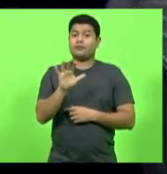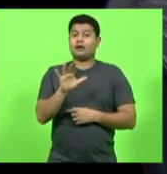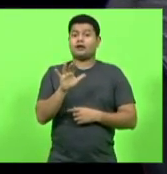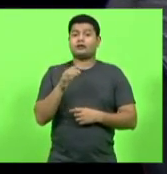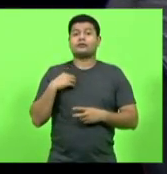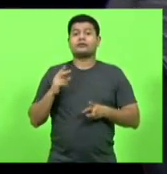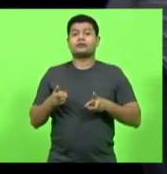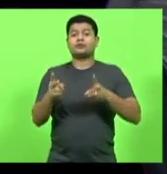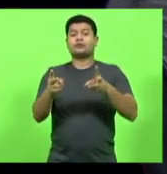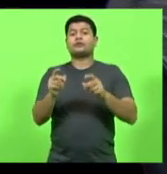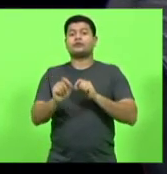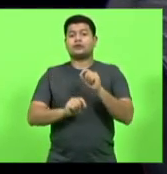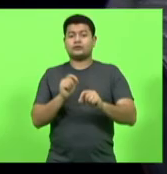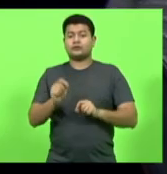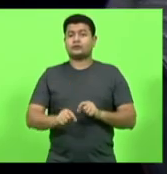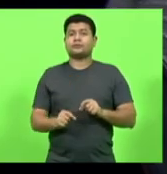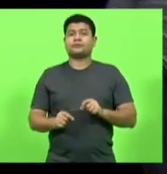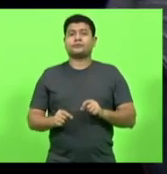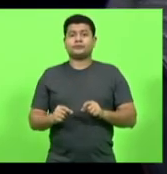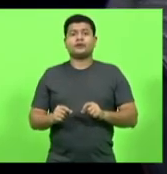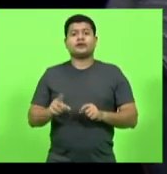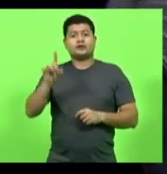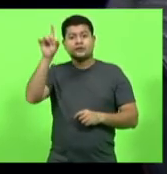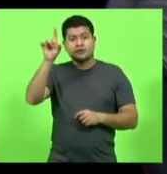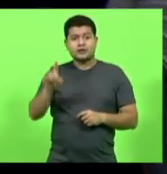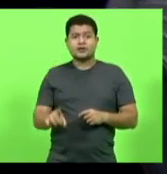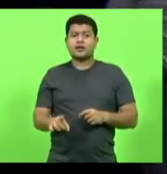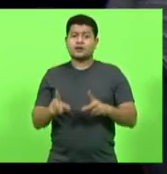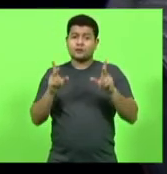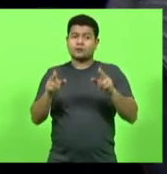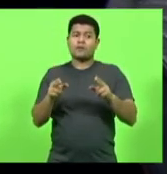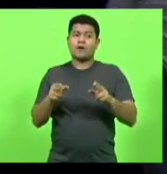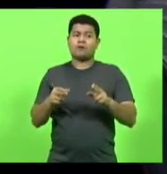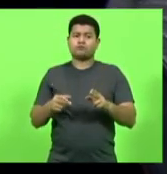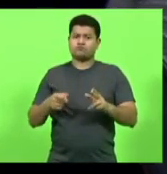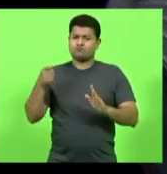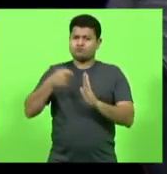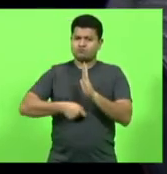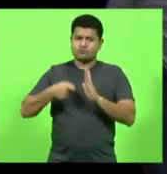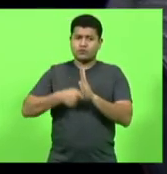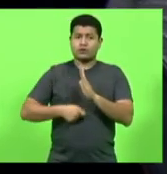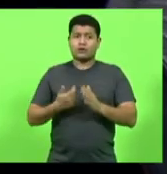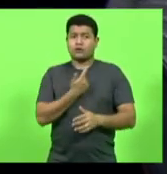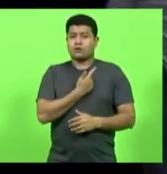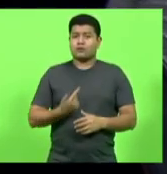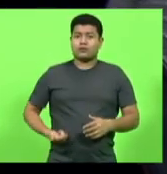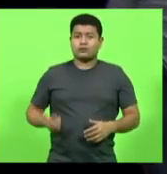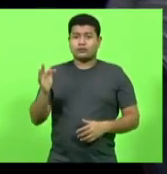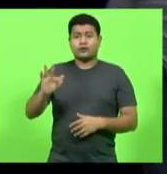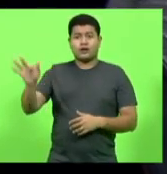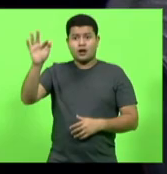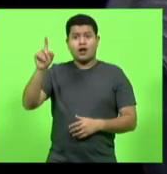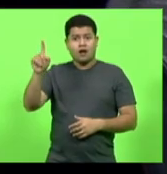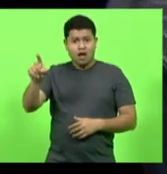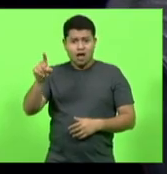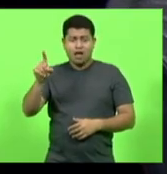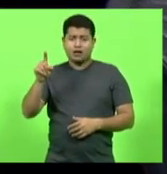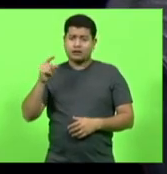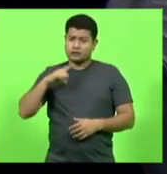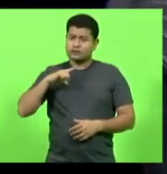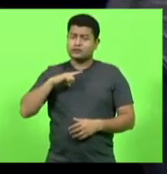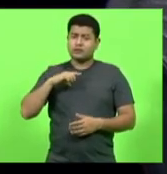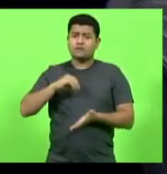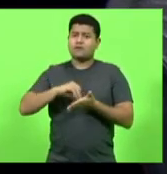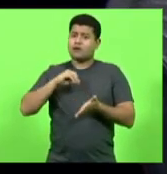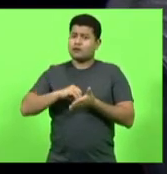continuar aqui a ter direito de dizer que o governo federal está devendo, sim, para Santa